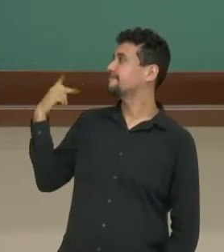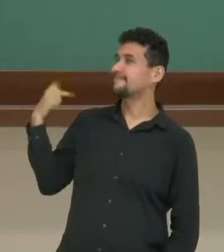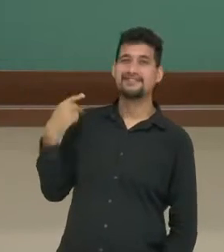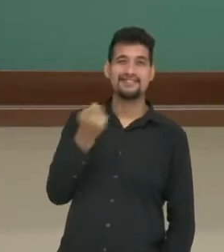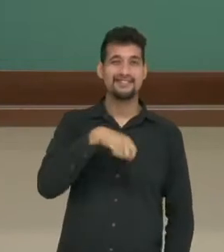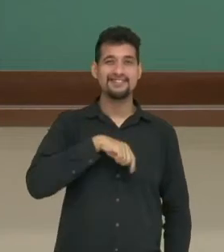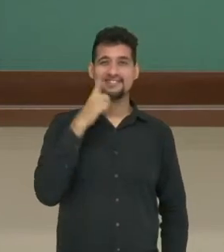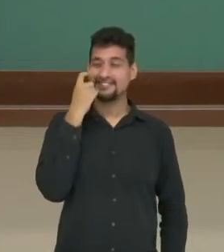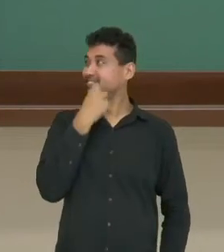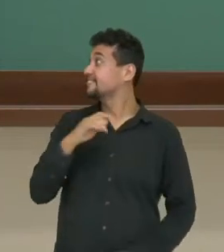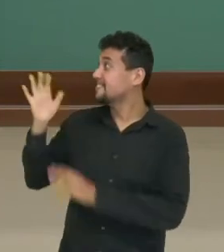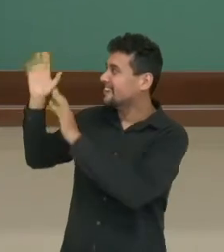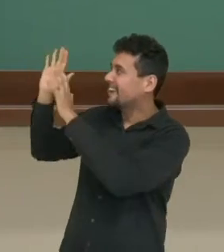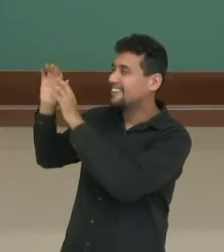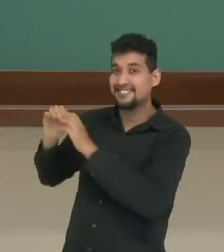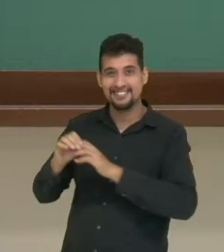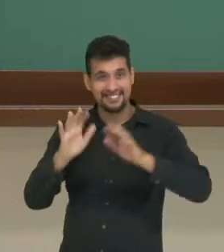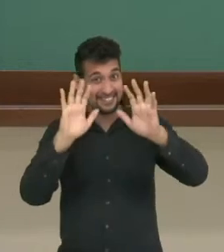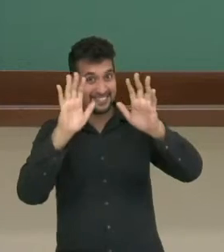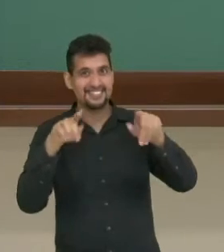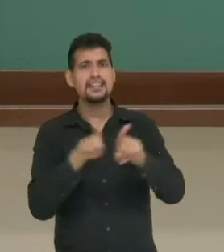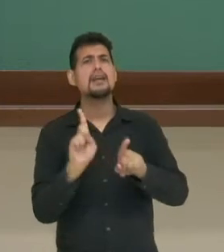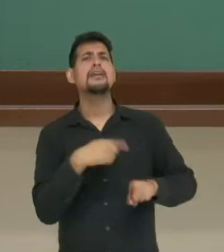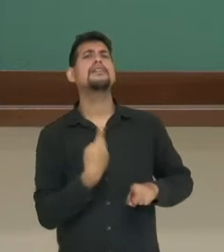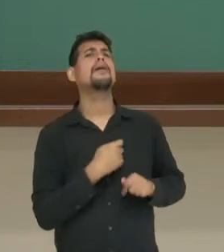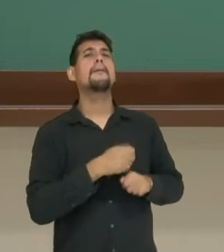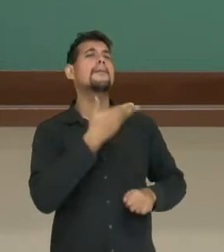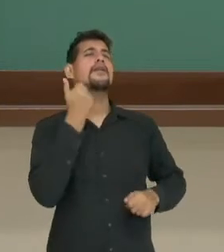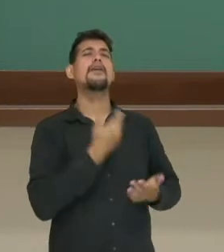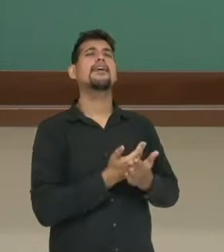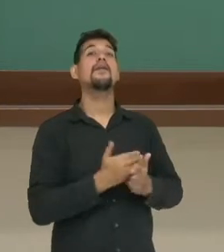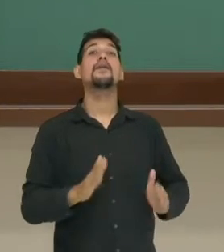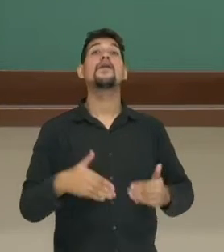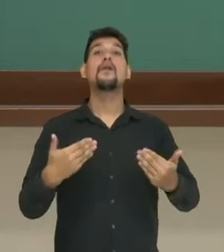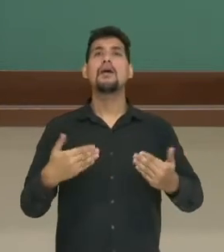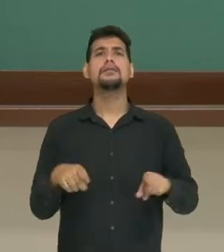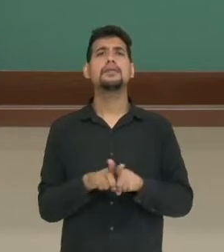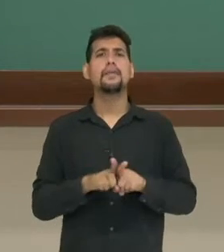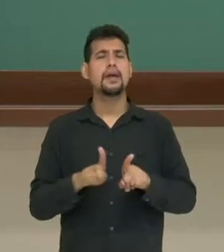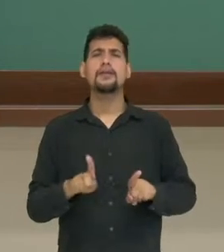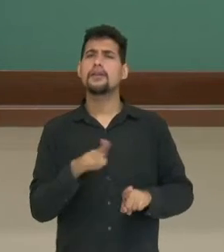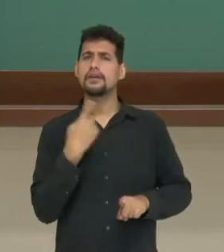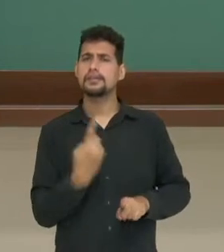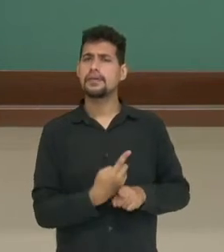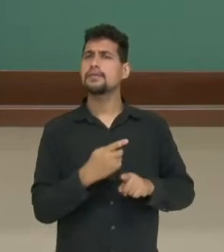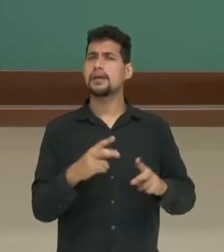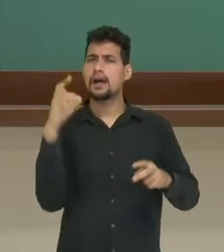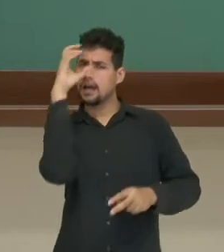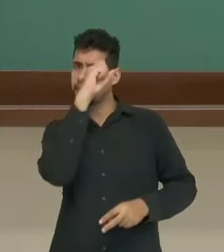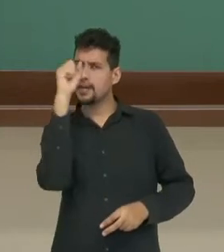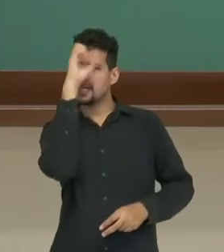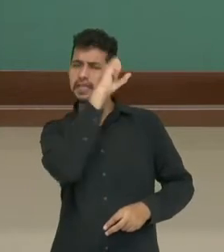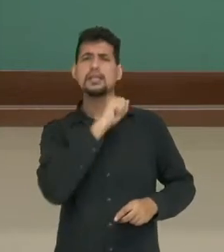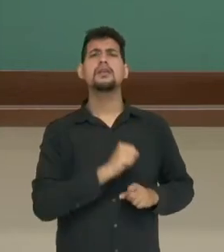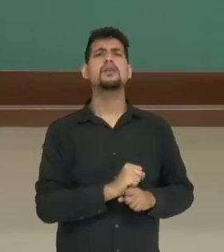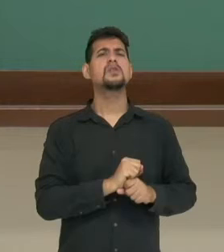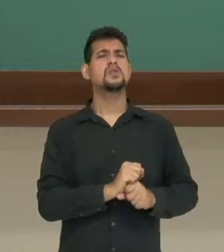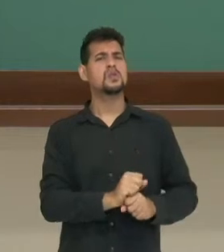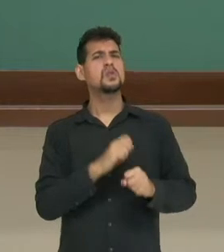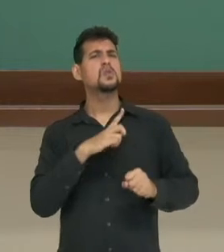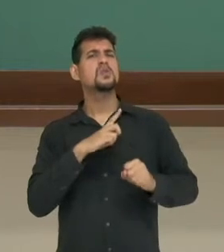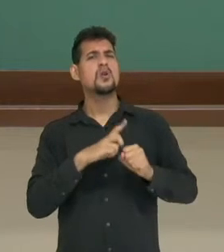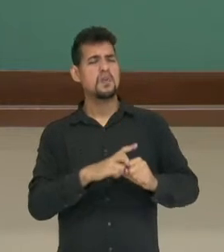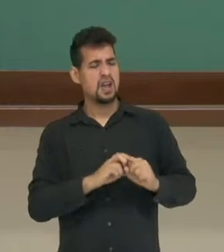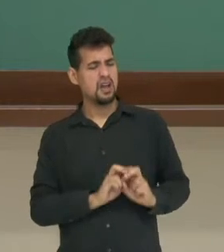com a gente, dê um oi para ele. E vamos para a nossa melhor aula. Vamos aprender sobre resistência à